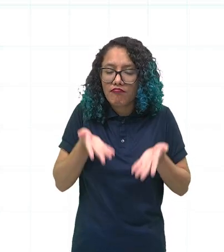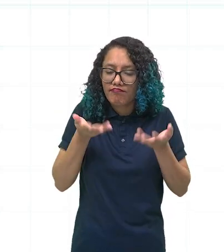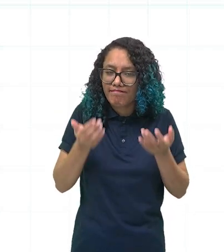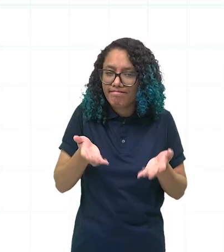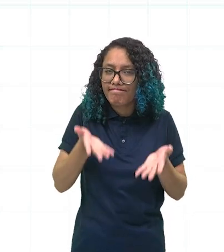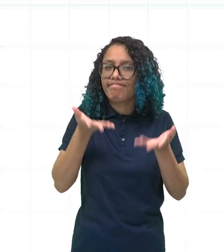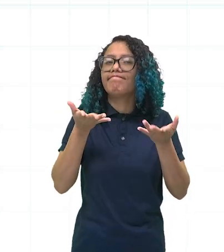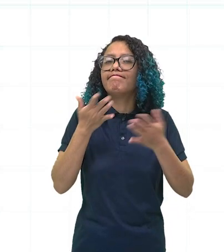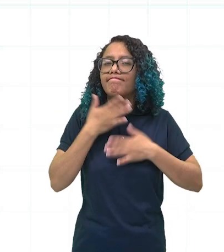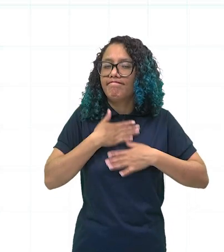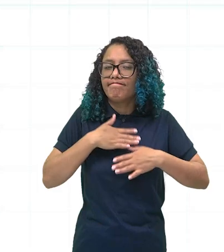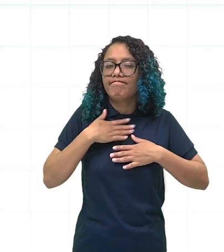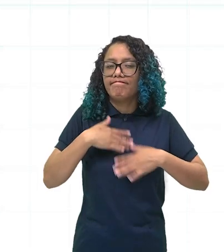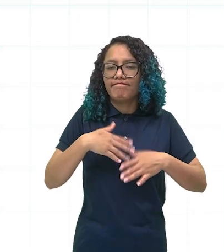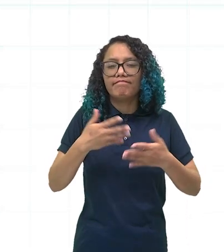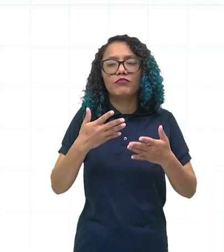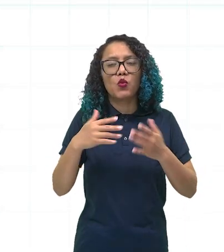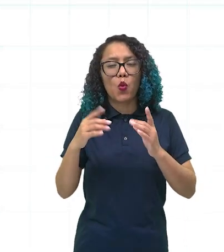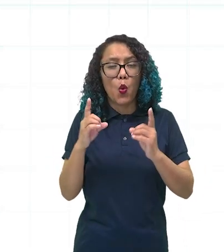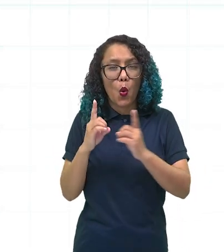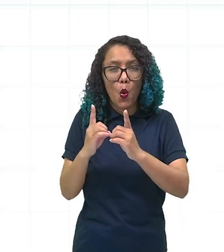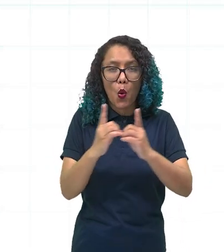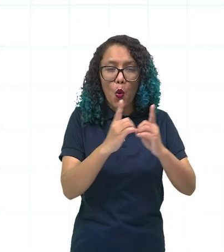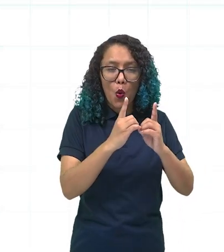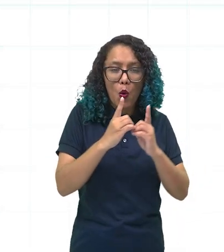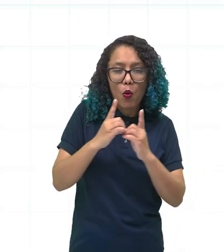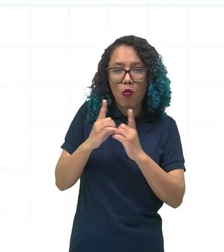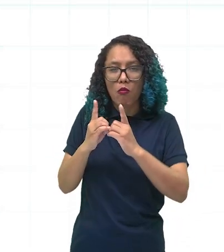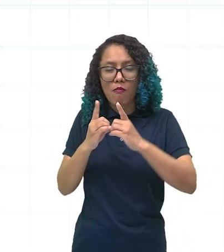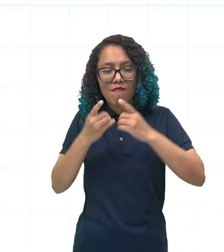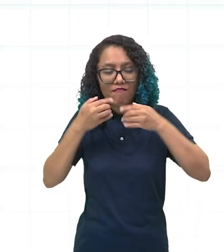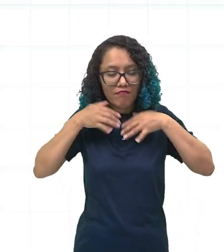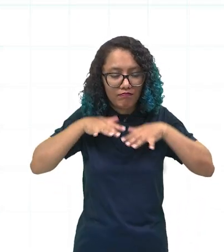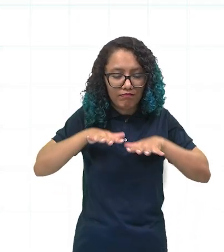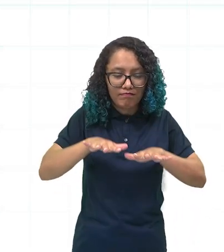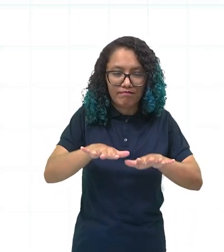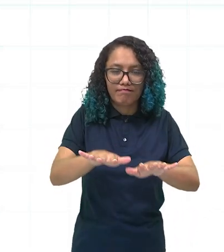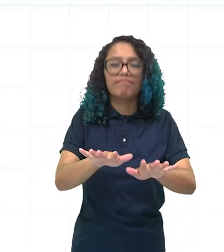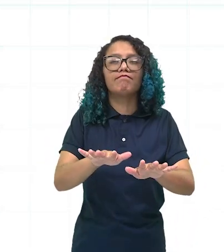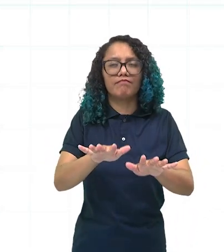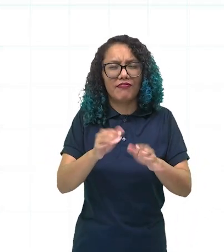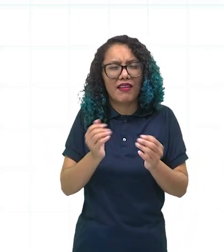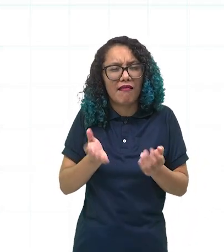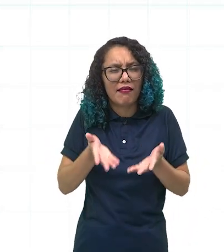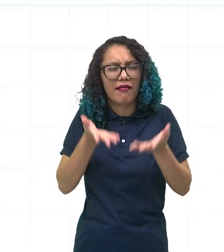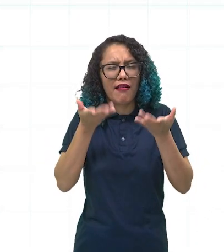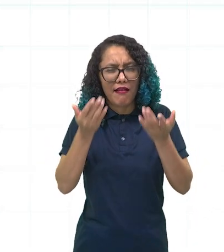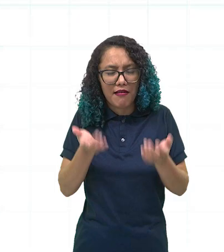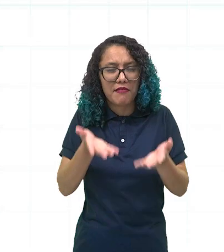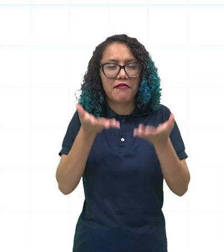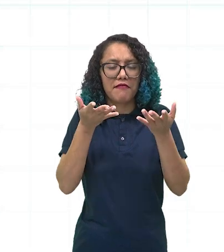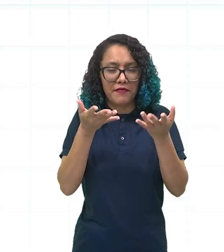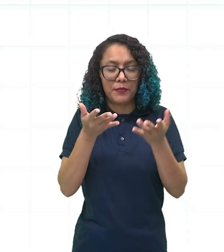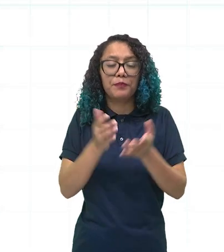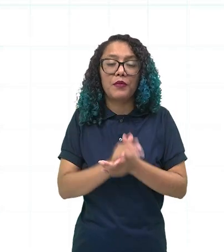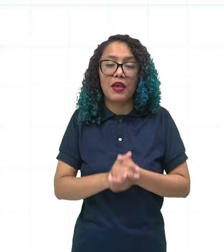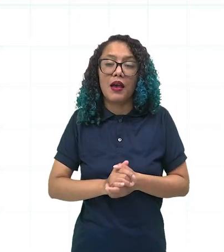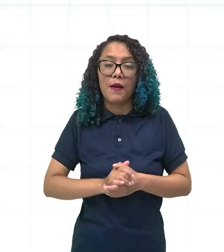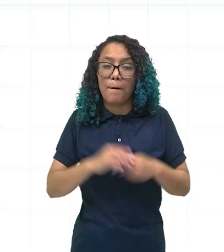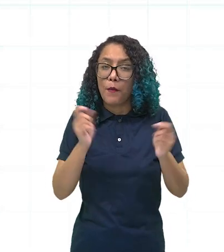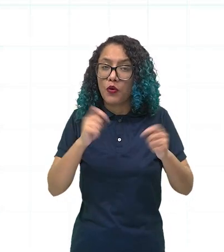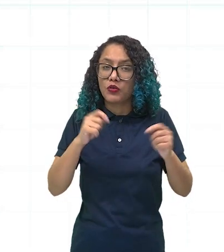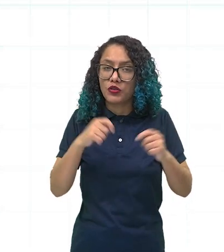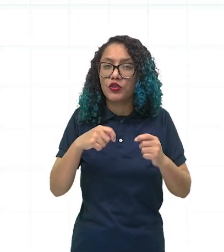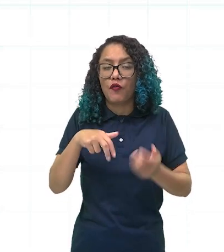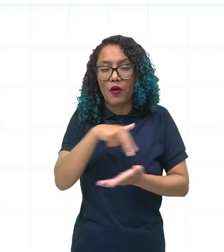fluida, com os corpos se movendo em harmonia. A suavidade nos movimentos torna um bolero uma